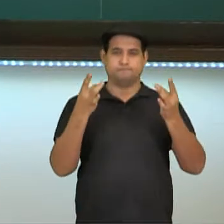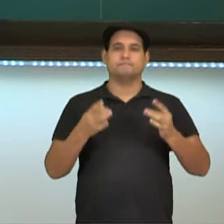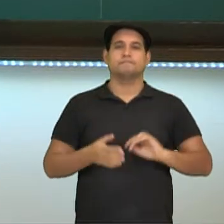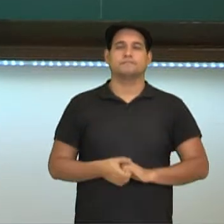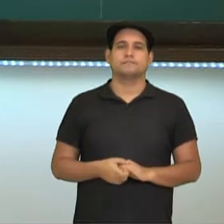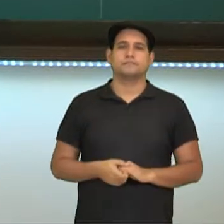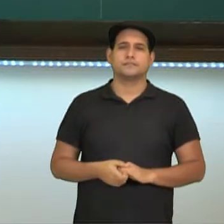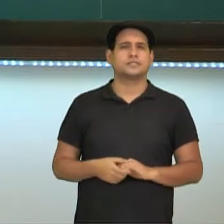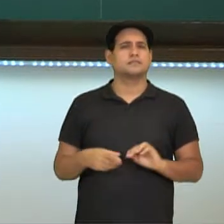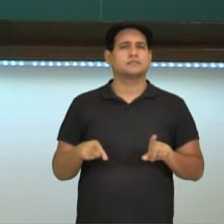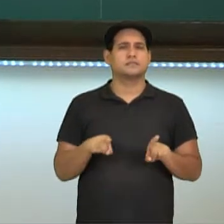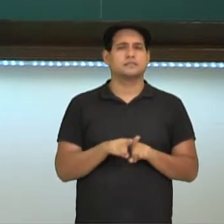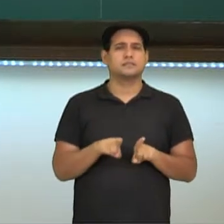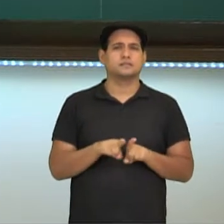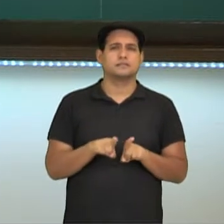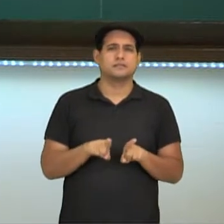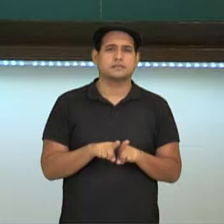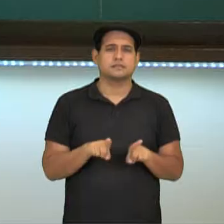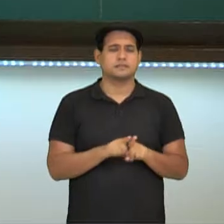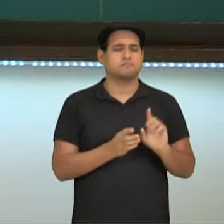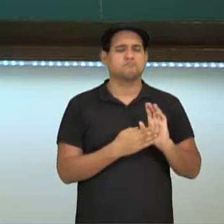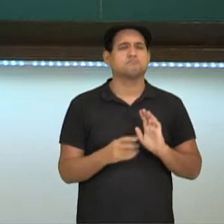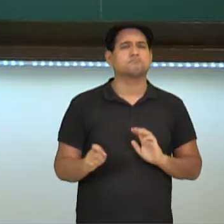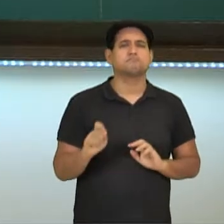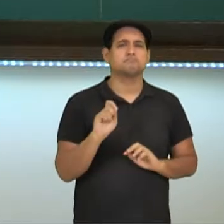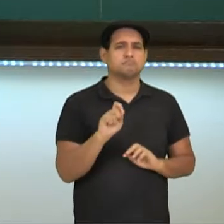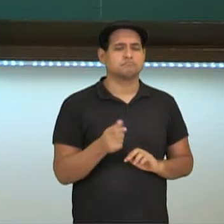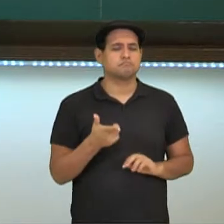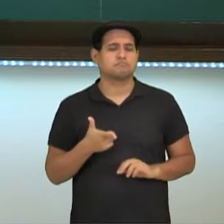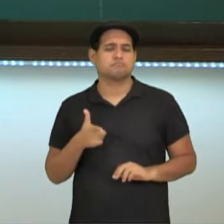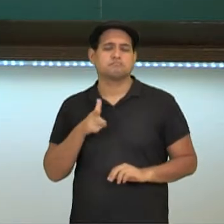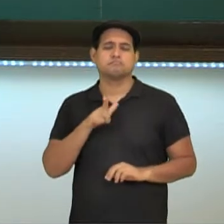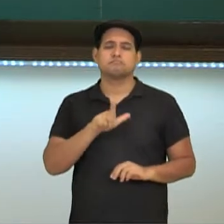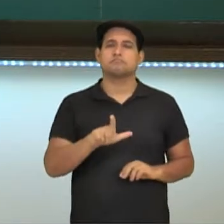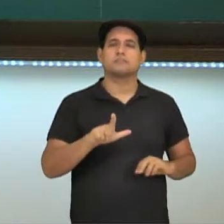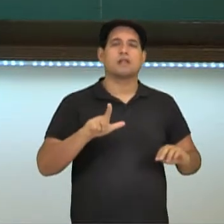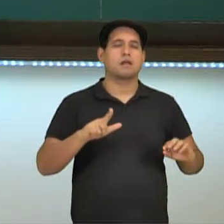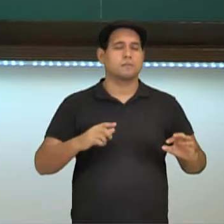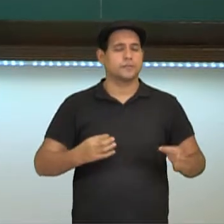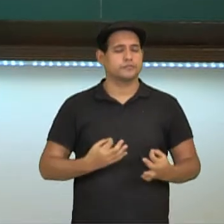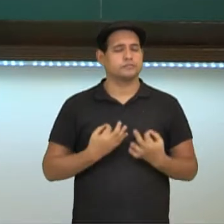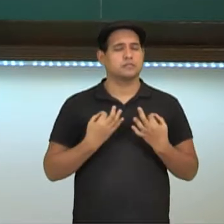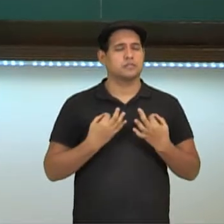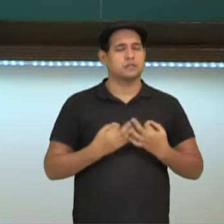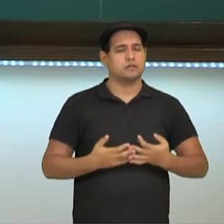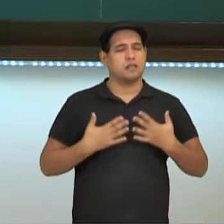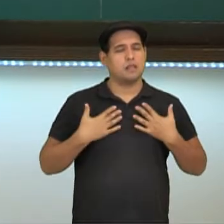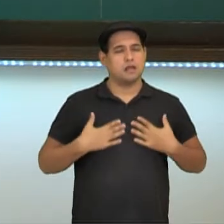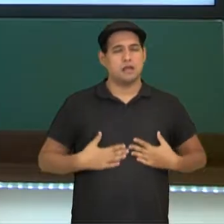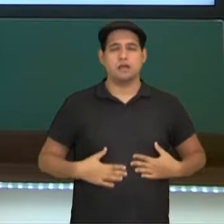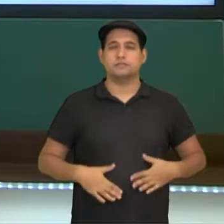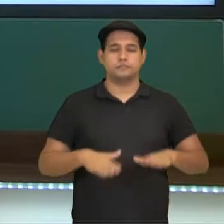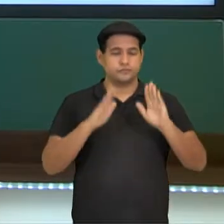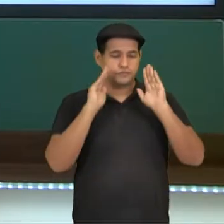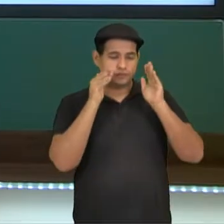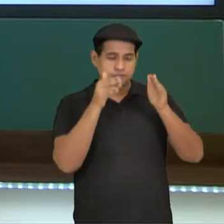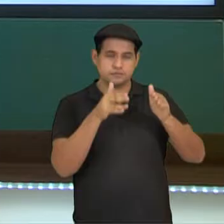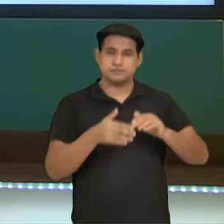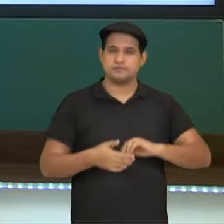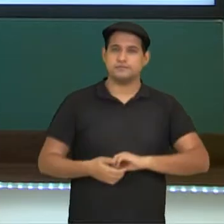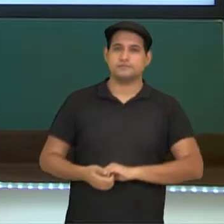corpo e, ao mesmo tempo, ele proporciona que você continue meditando, relaxando, se